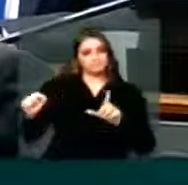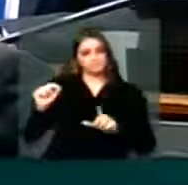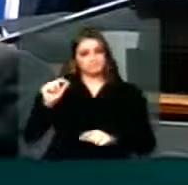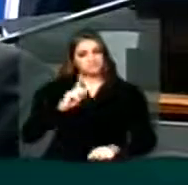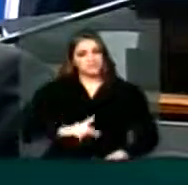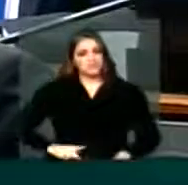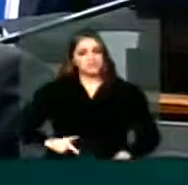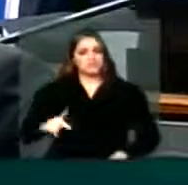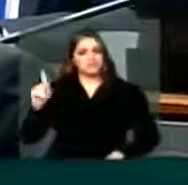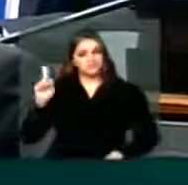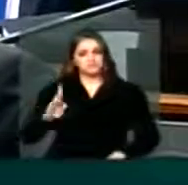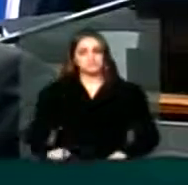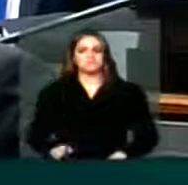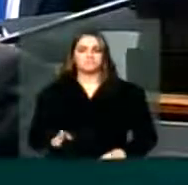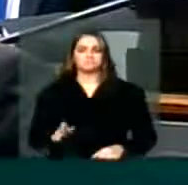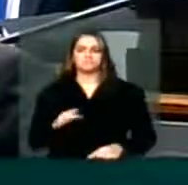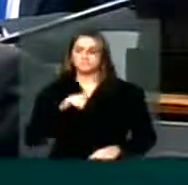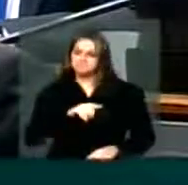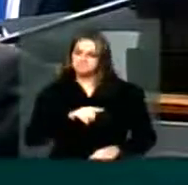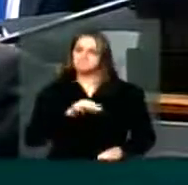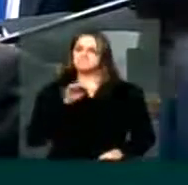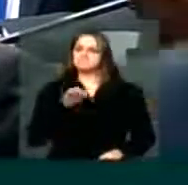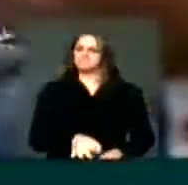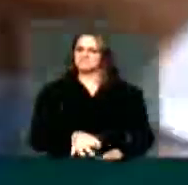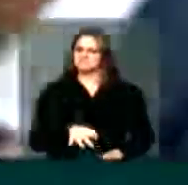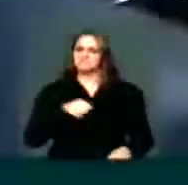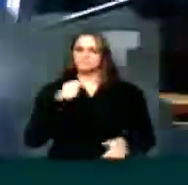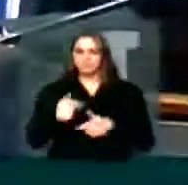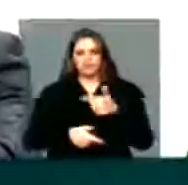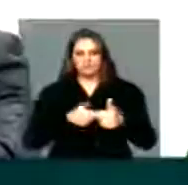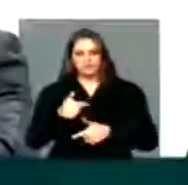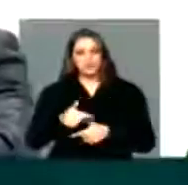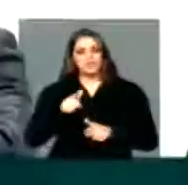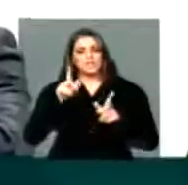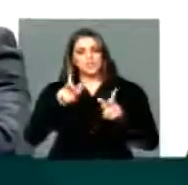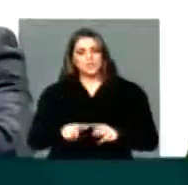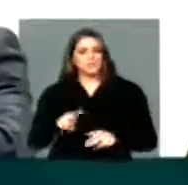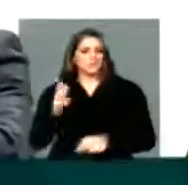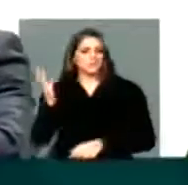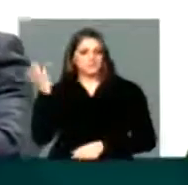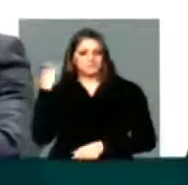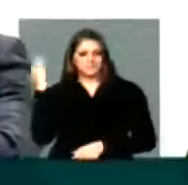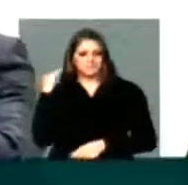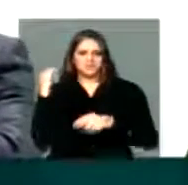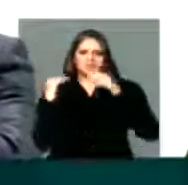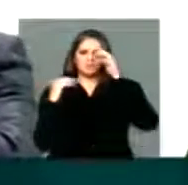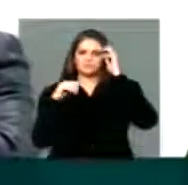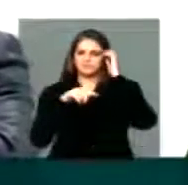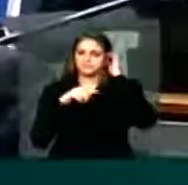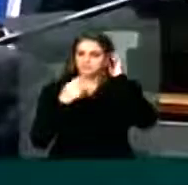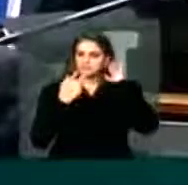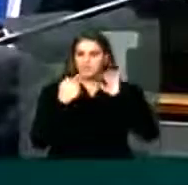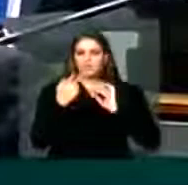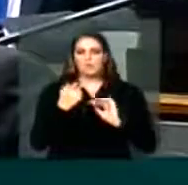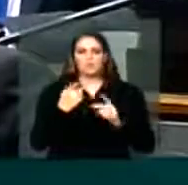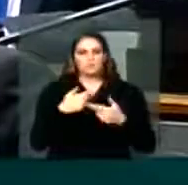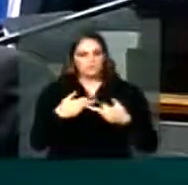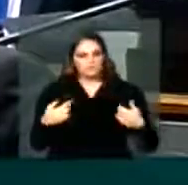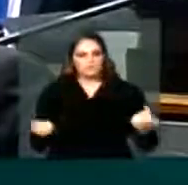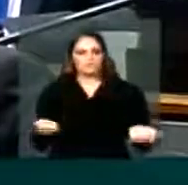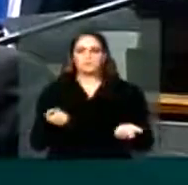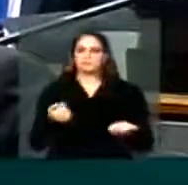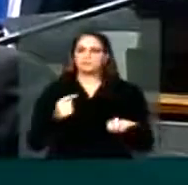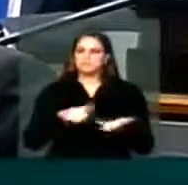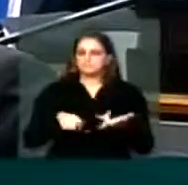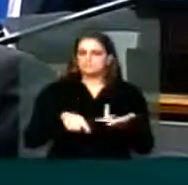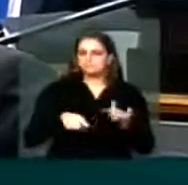Larissa tem na condução da presidência desta casa colocado em prática aquilo que bastante disso durante toda a sua campanha que iria agir com